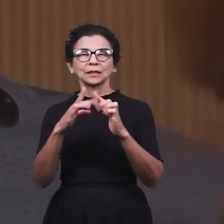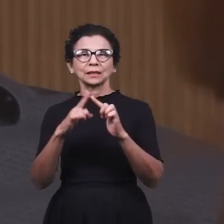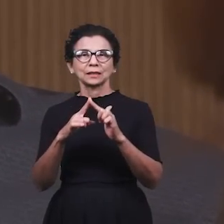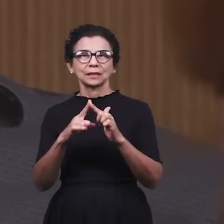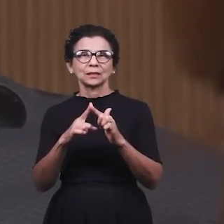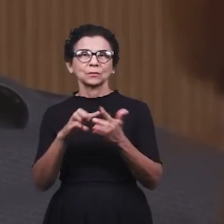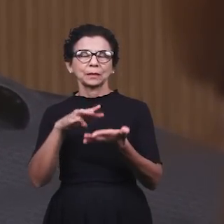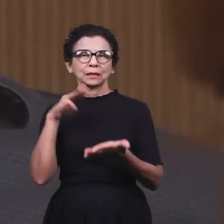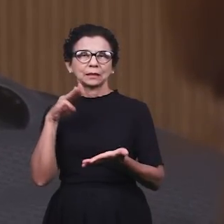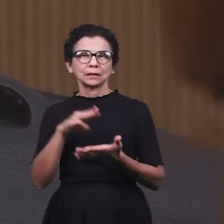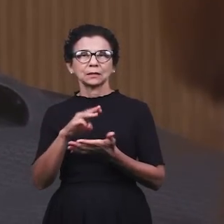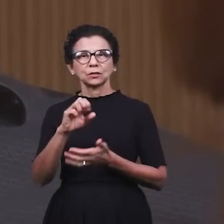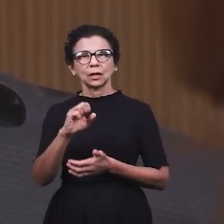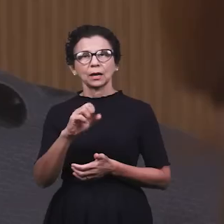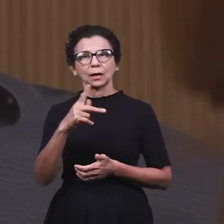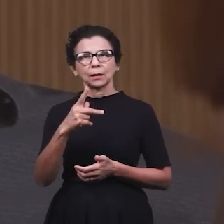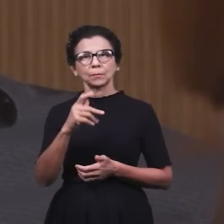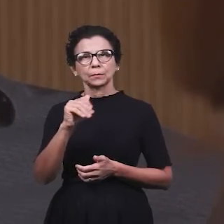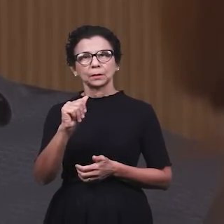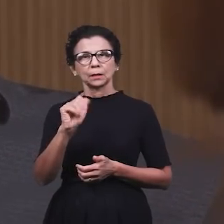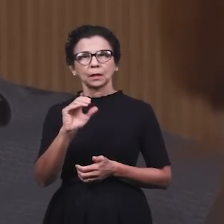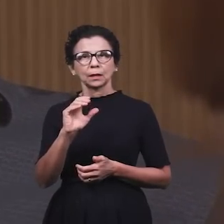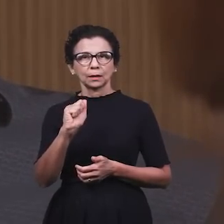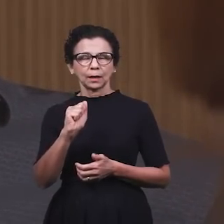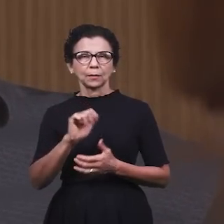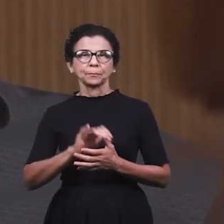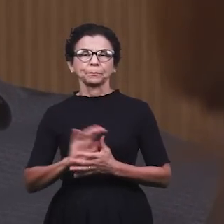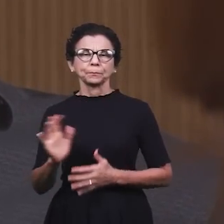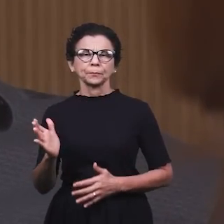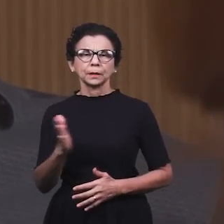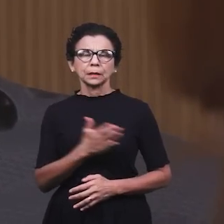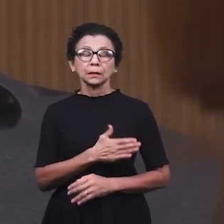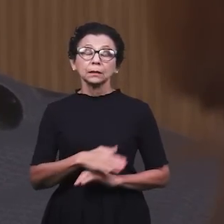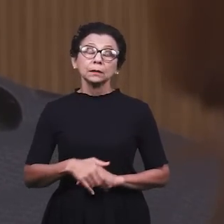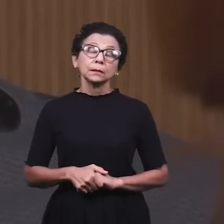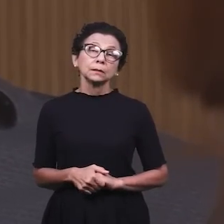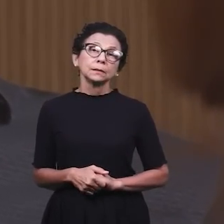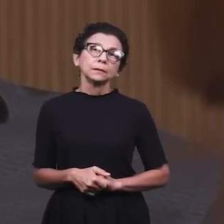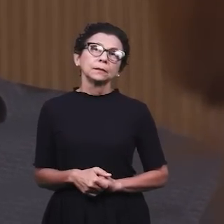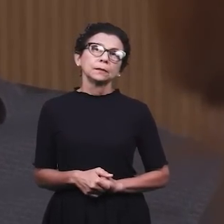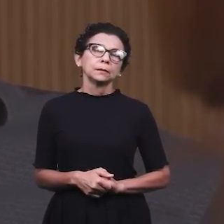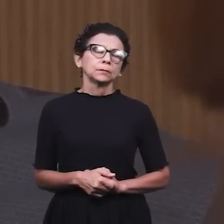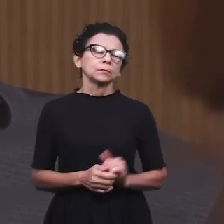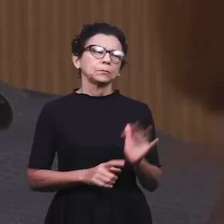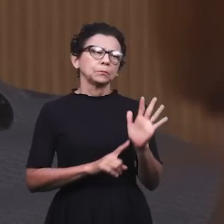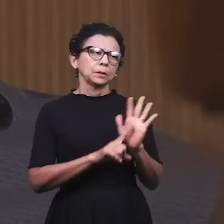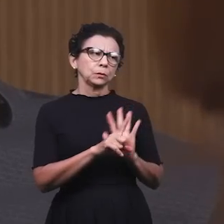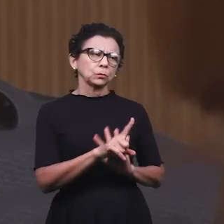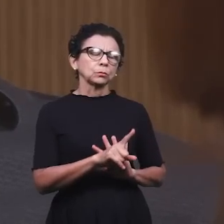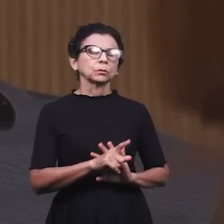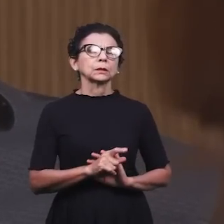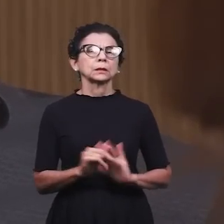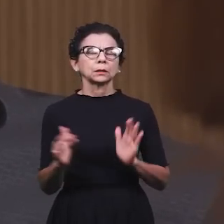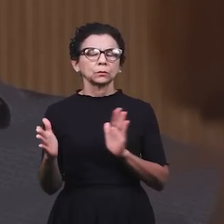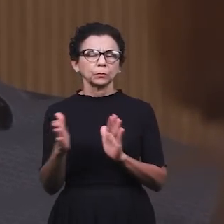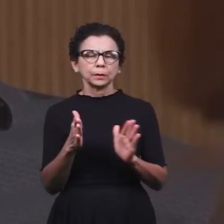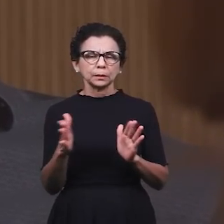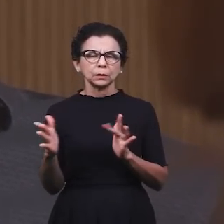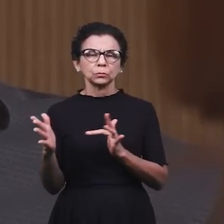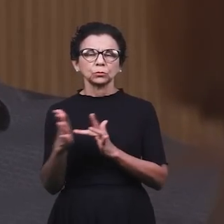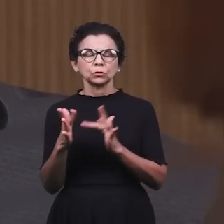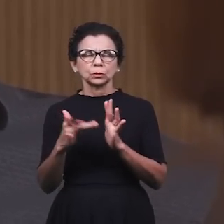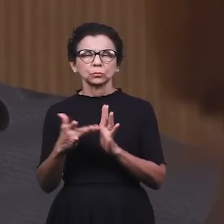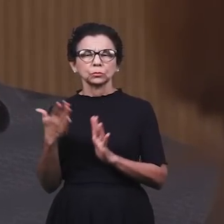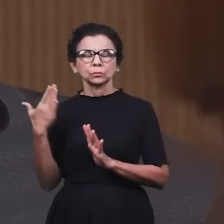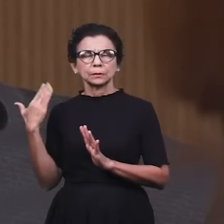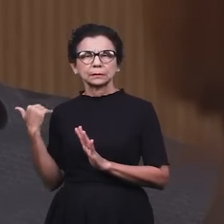pergunta. No ministério do Senhor Jesus, nós sabemos que teve muitas operações de maravilhas, né? O dom de maravilhas ocorreu